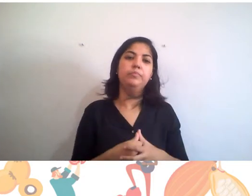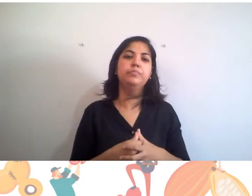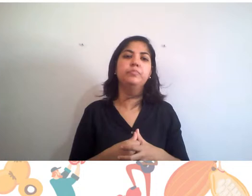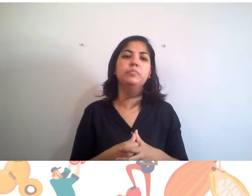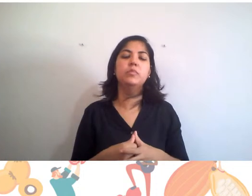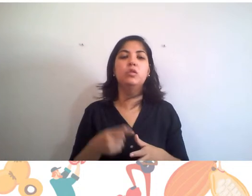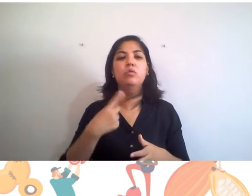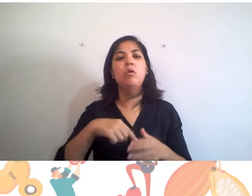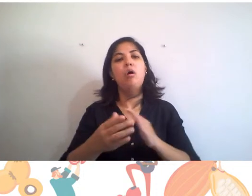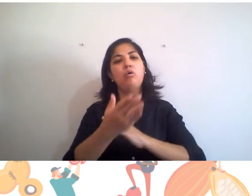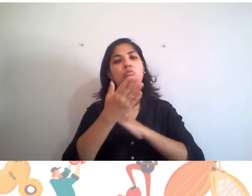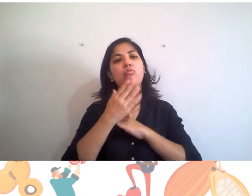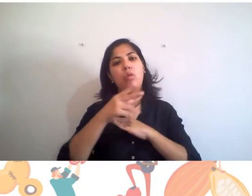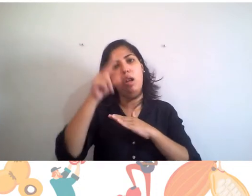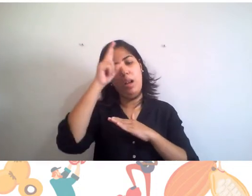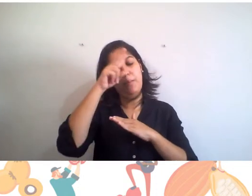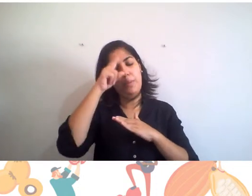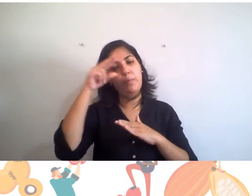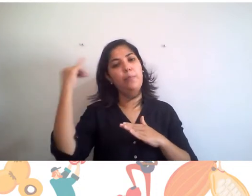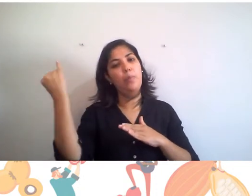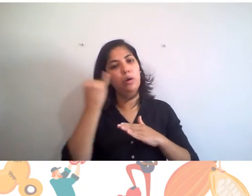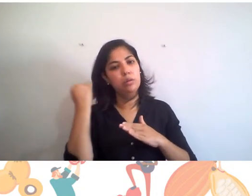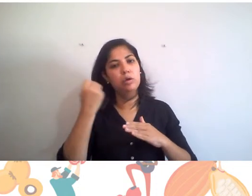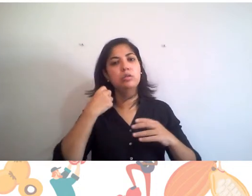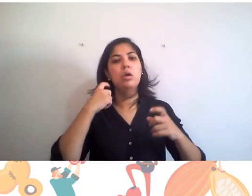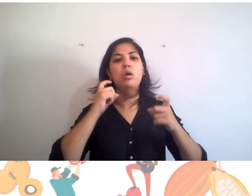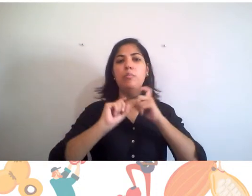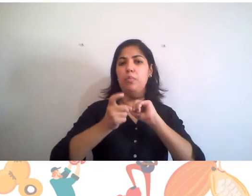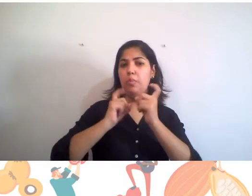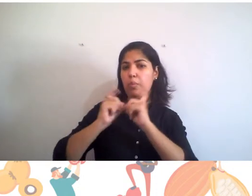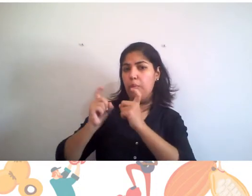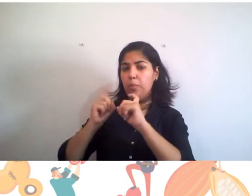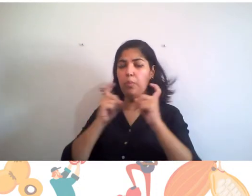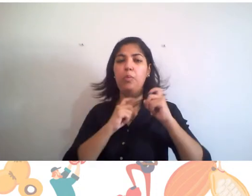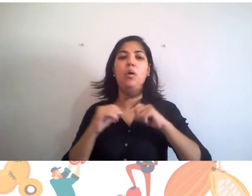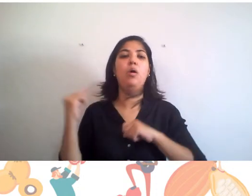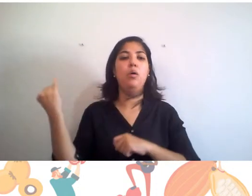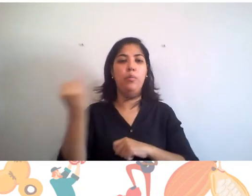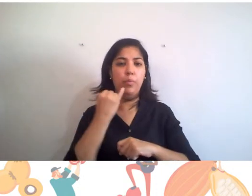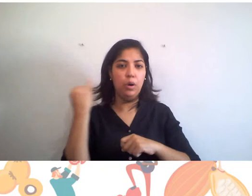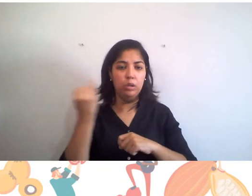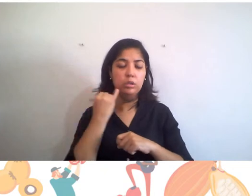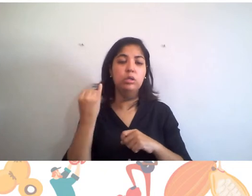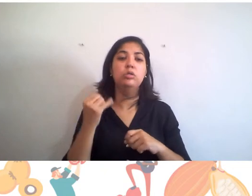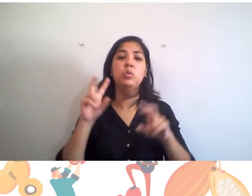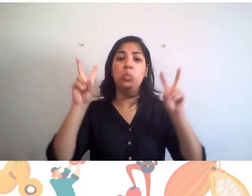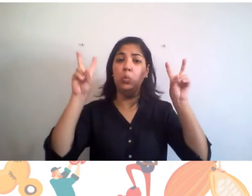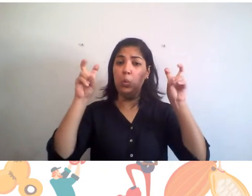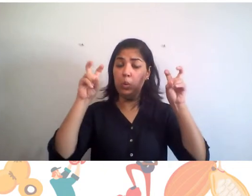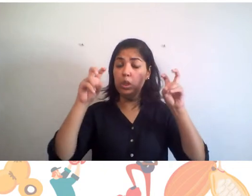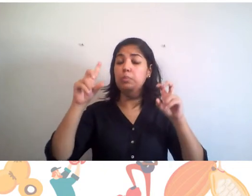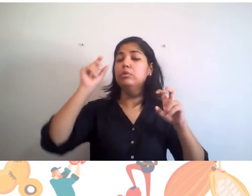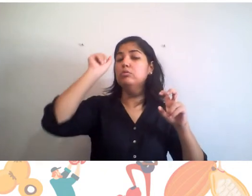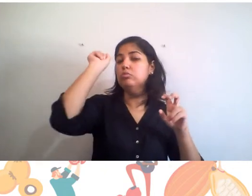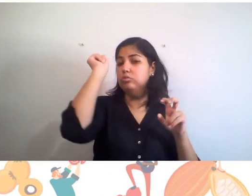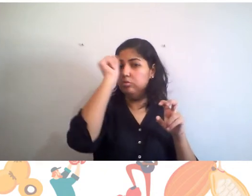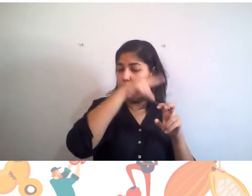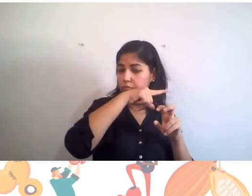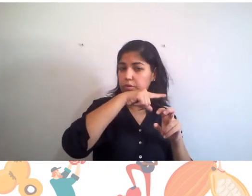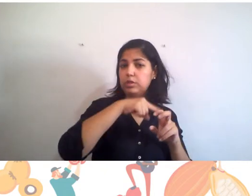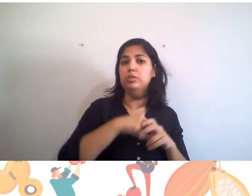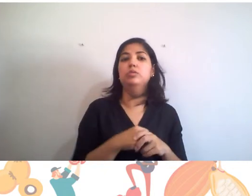nos faz lembrar a importância da gente seguir dialogando e refletindo sobre um tema tão complexo, né, como esse